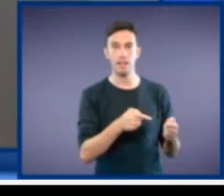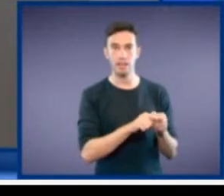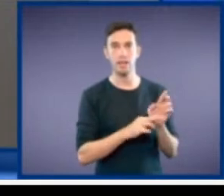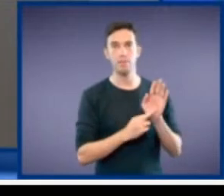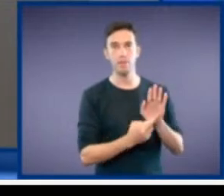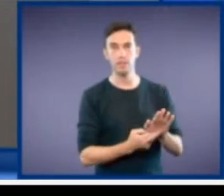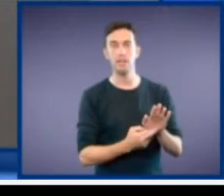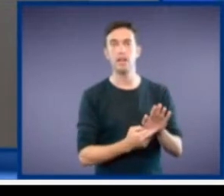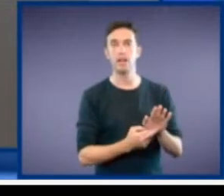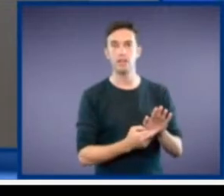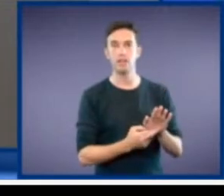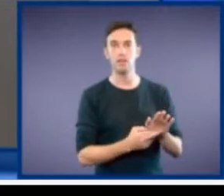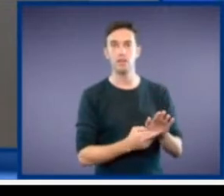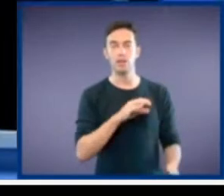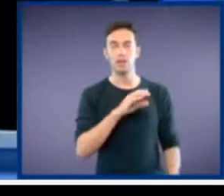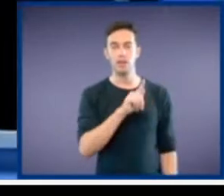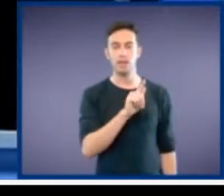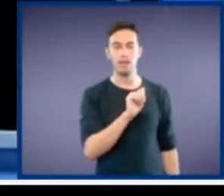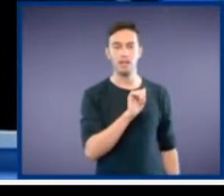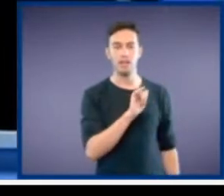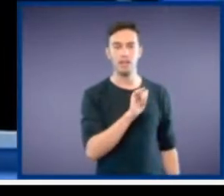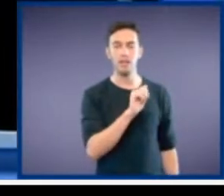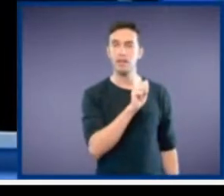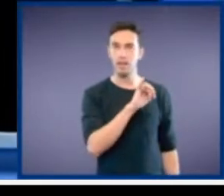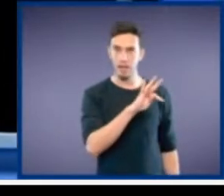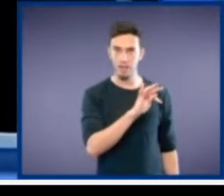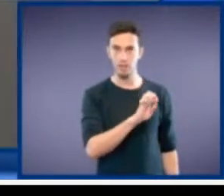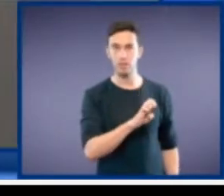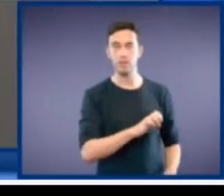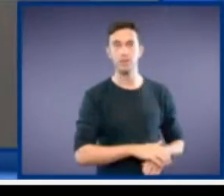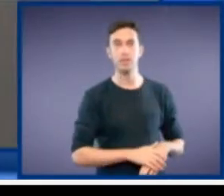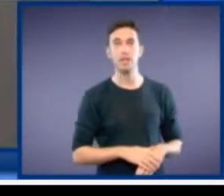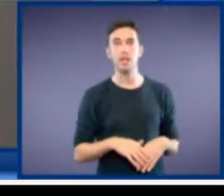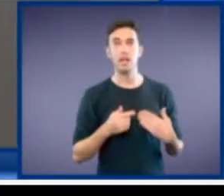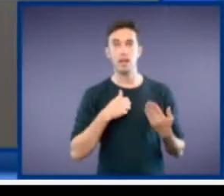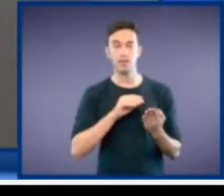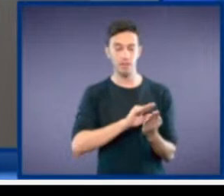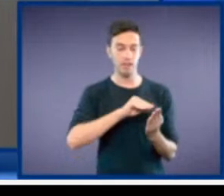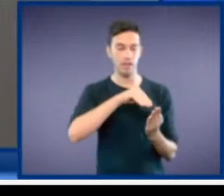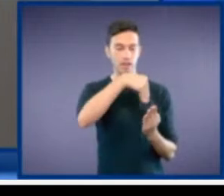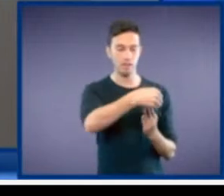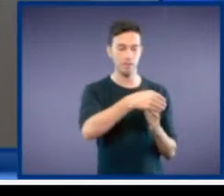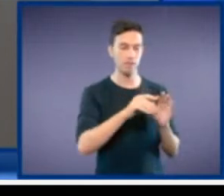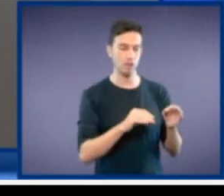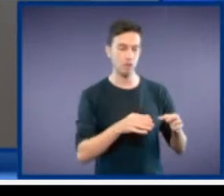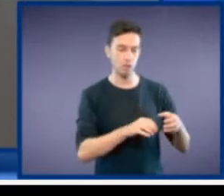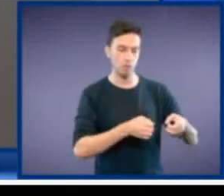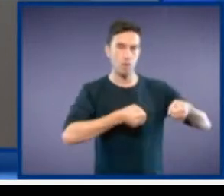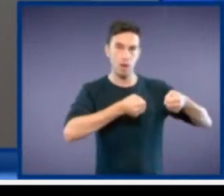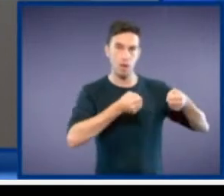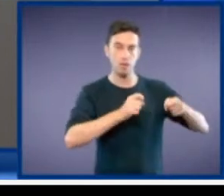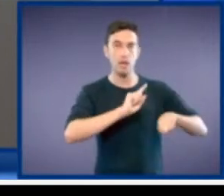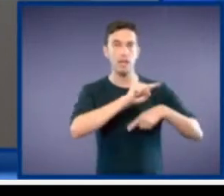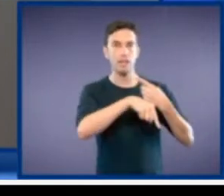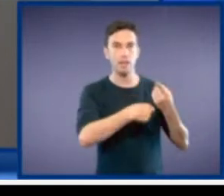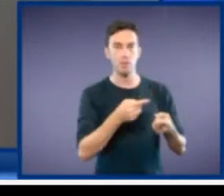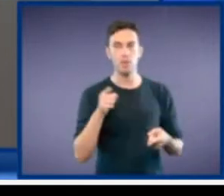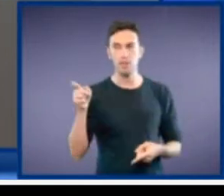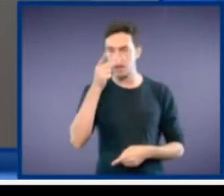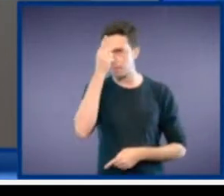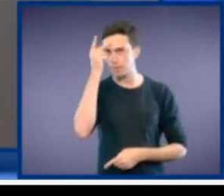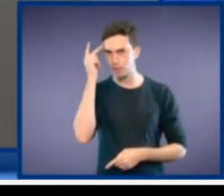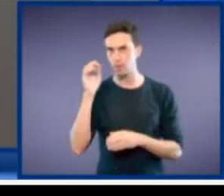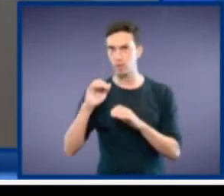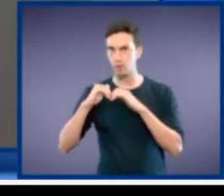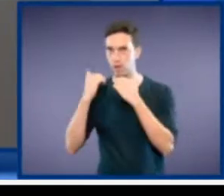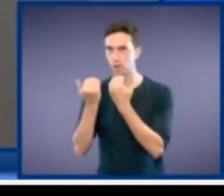pela corretora Guide Investimentos. Eu farei a abertura do malote. Na sequência, o membro da comissão verificará